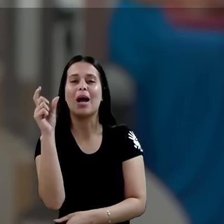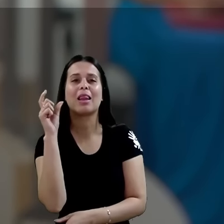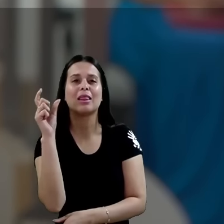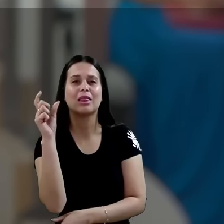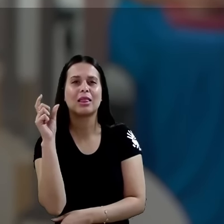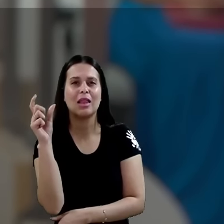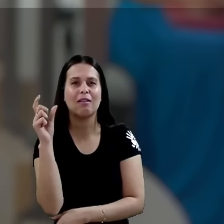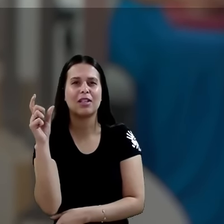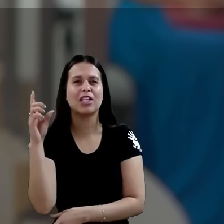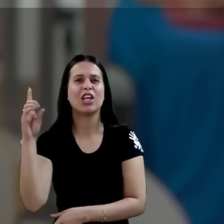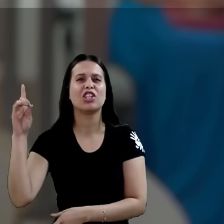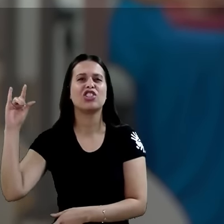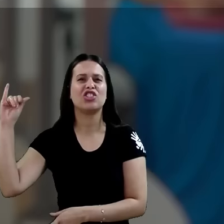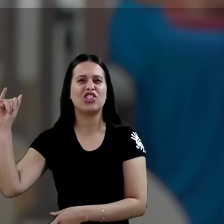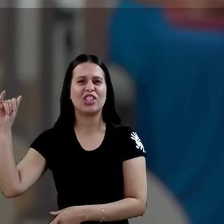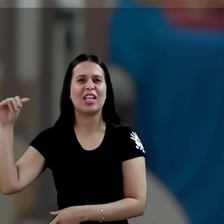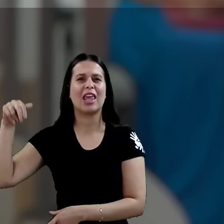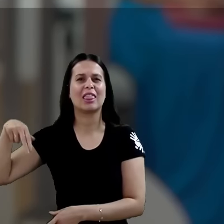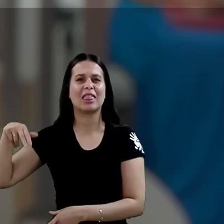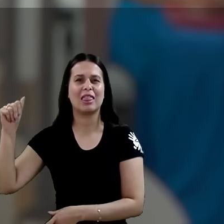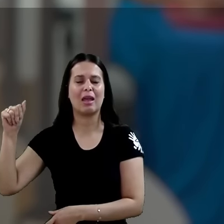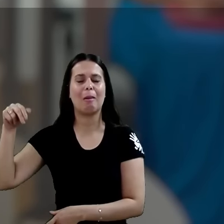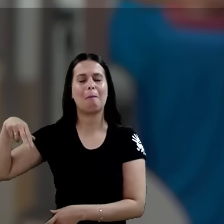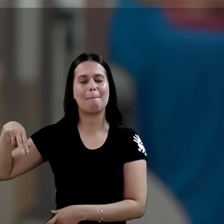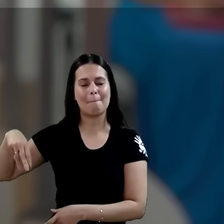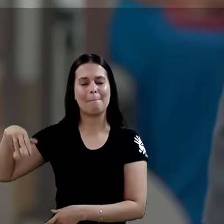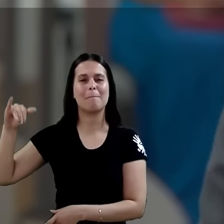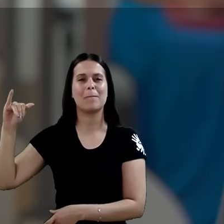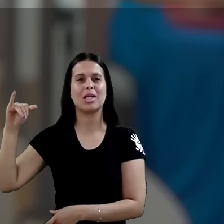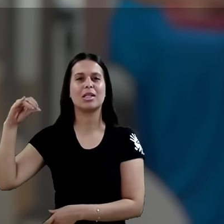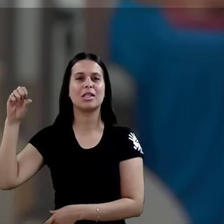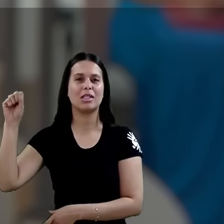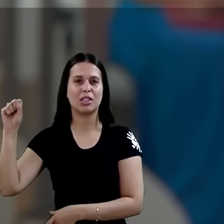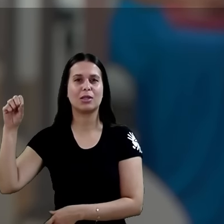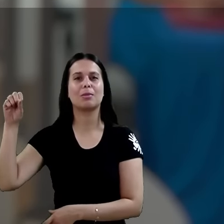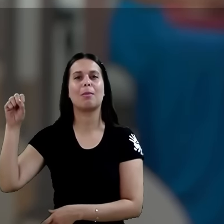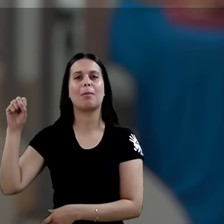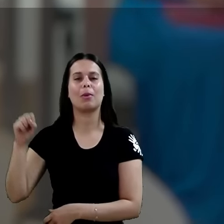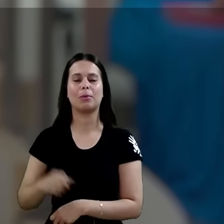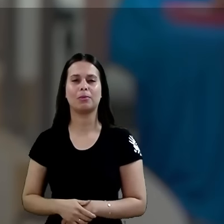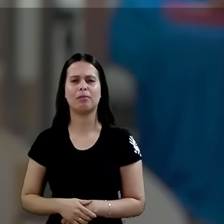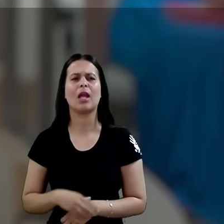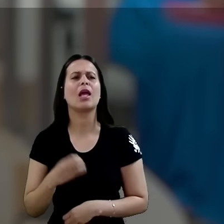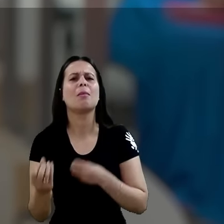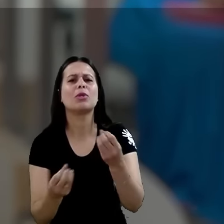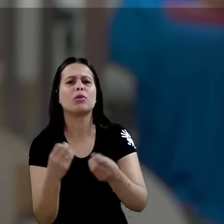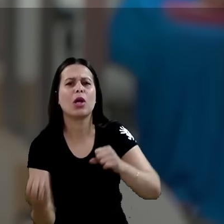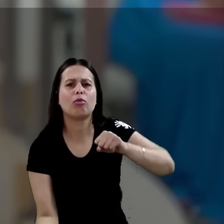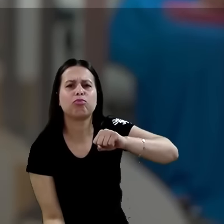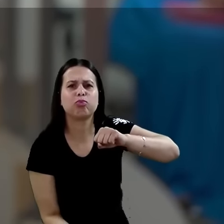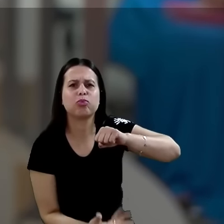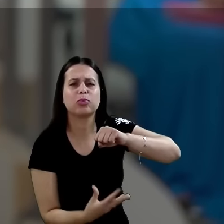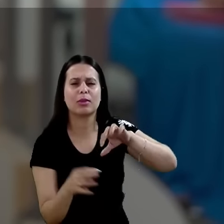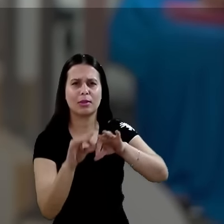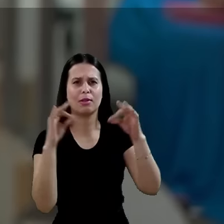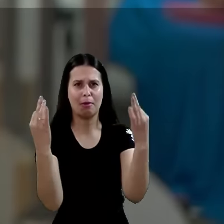dinamismo tem alguém ainda aqui que quer acender a Candeia do legado pra família